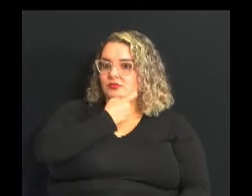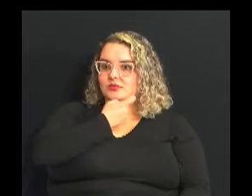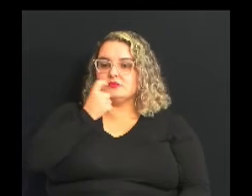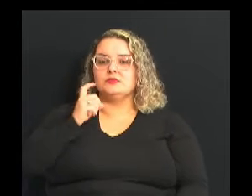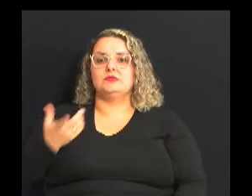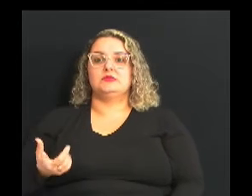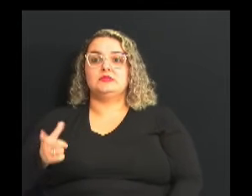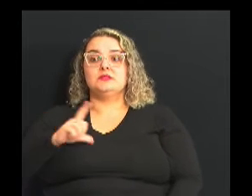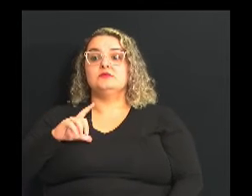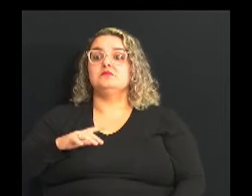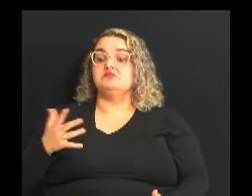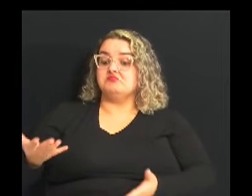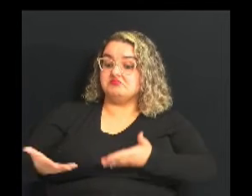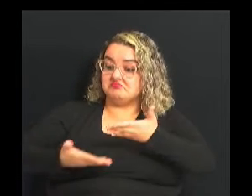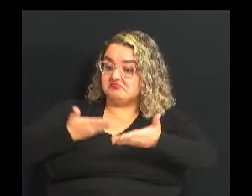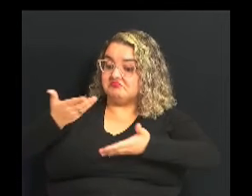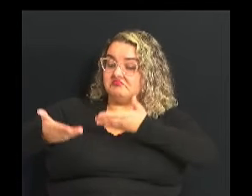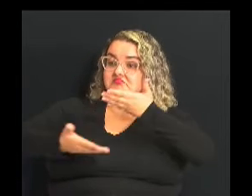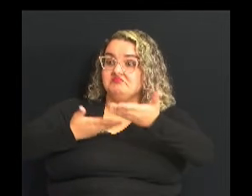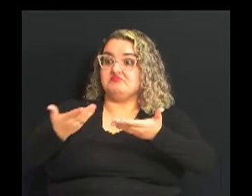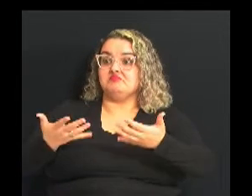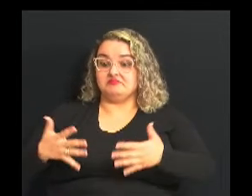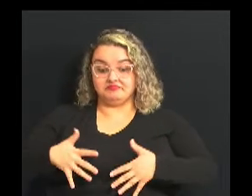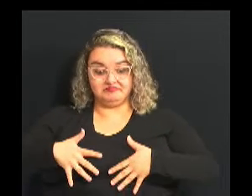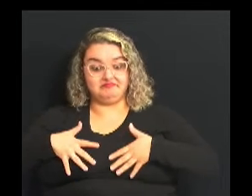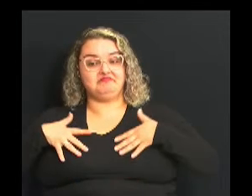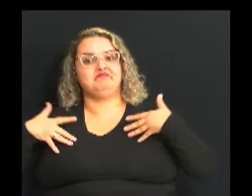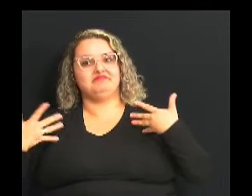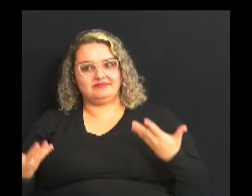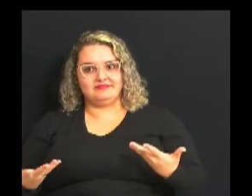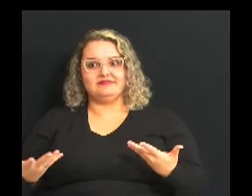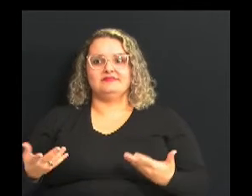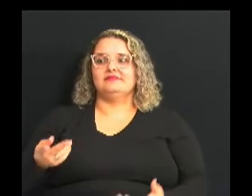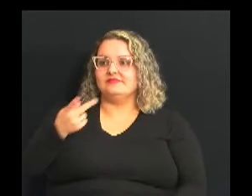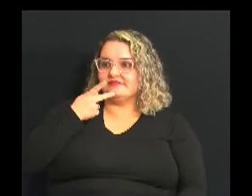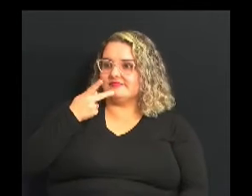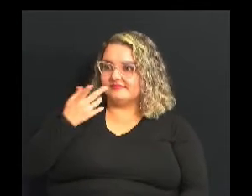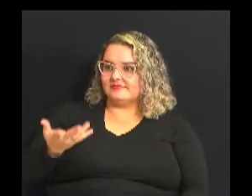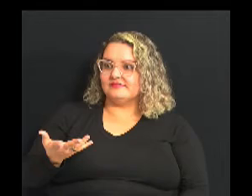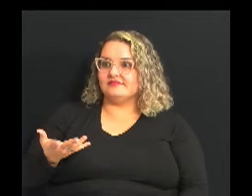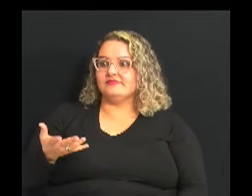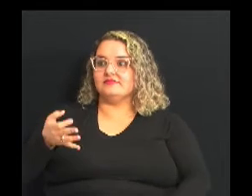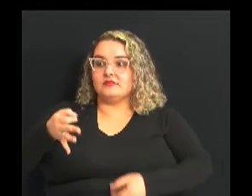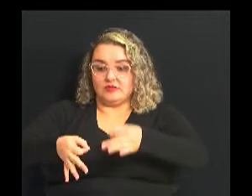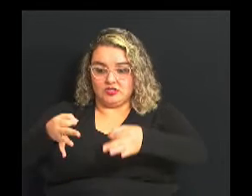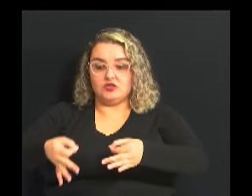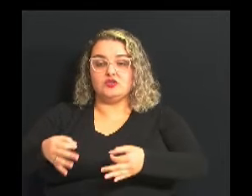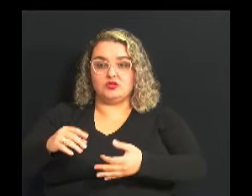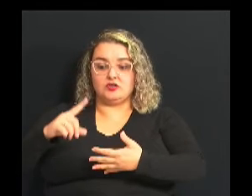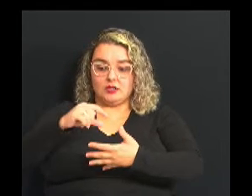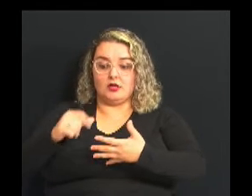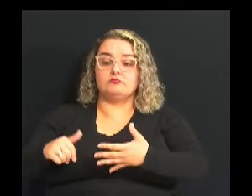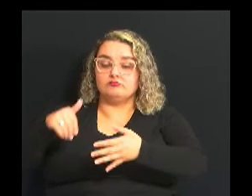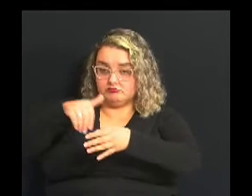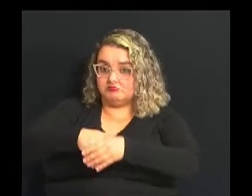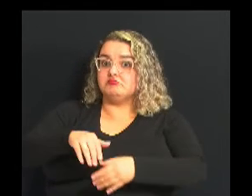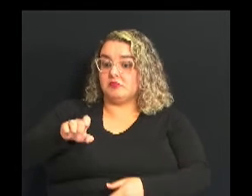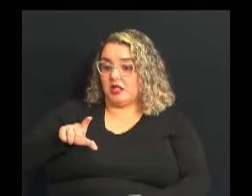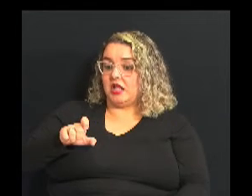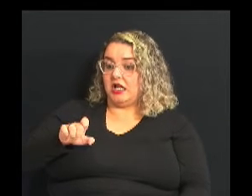temos elogios que nos fazem muito, que gostamos muito de citar, como da Justiça Eleitoral, por exemplo, que ele